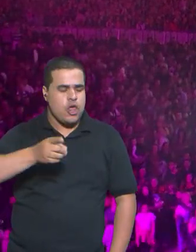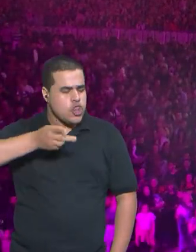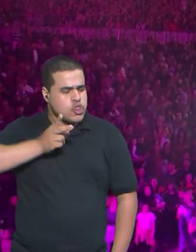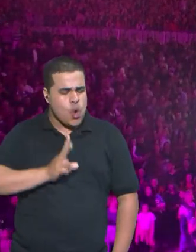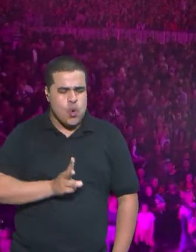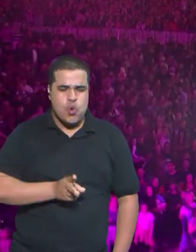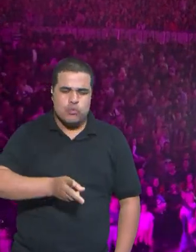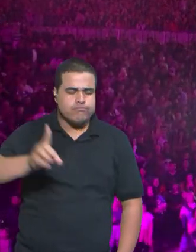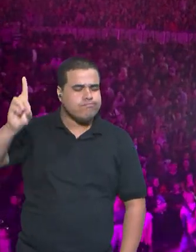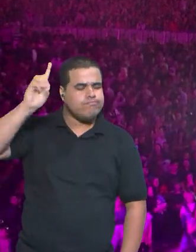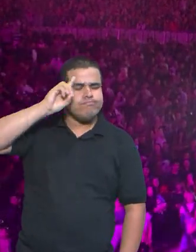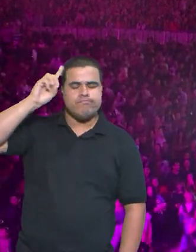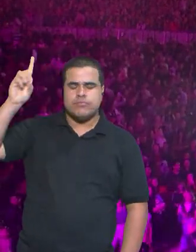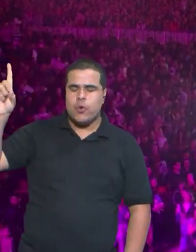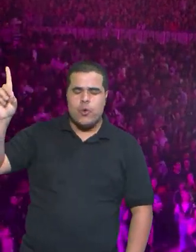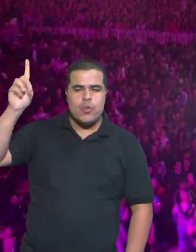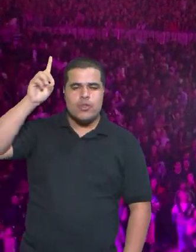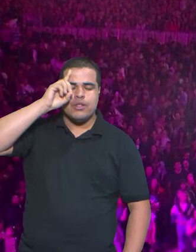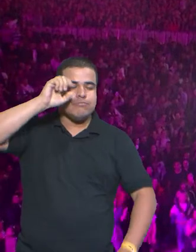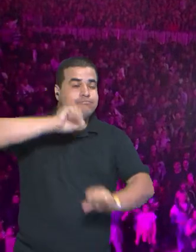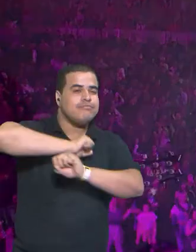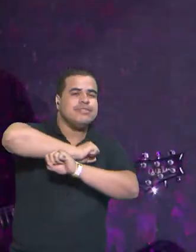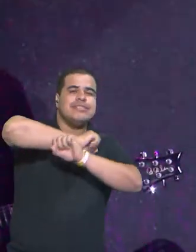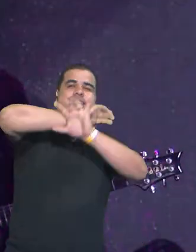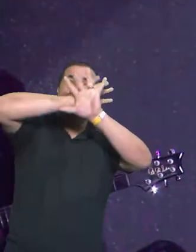Tão certo como amanhã